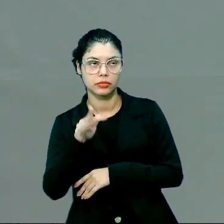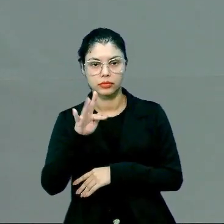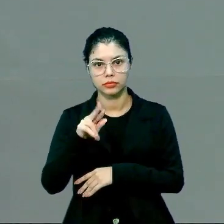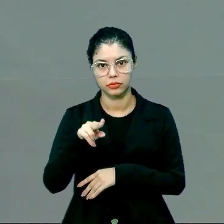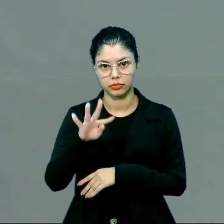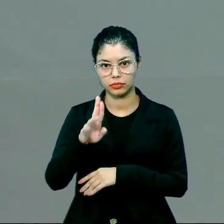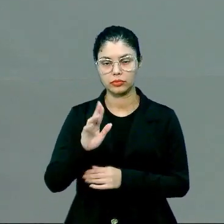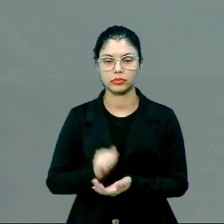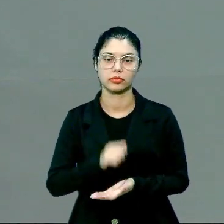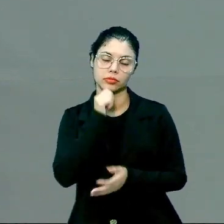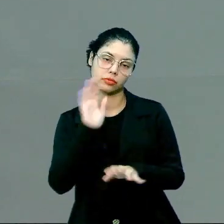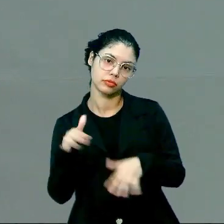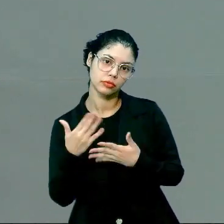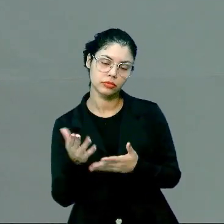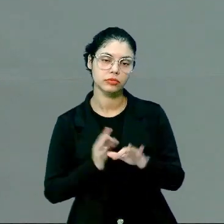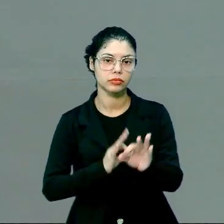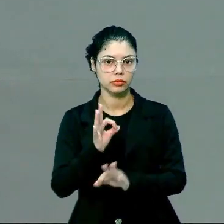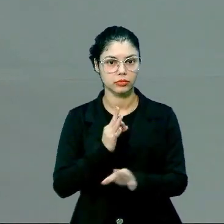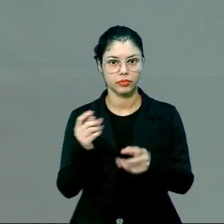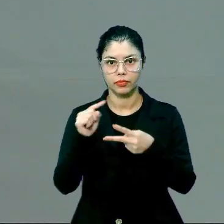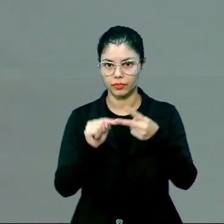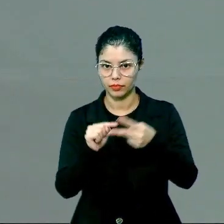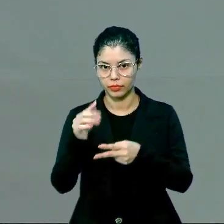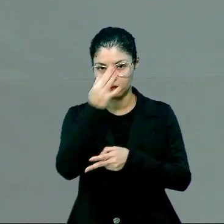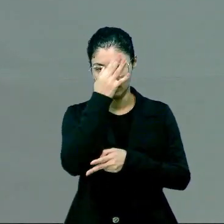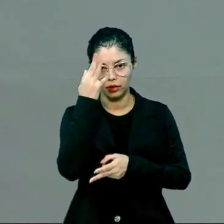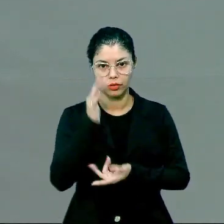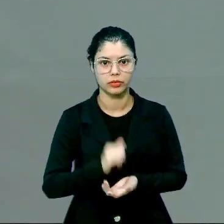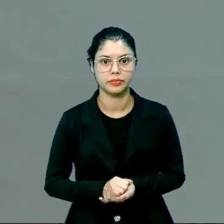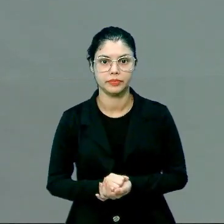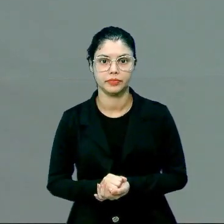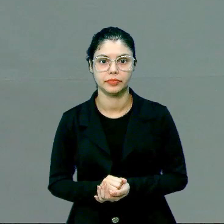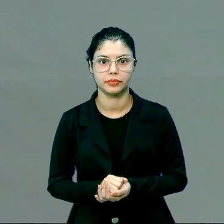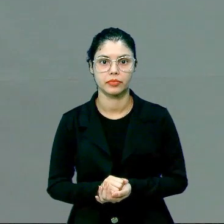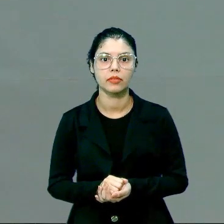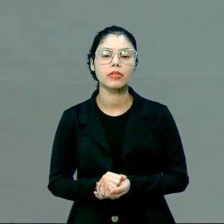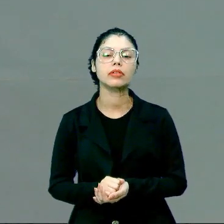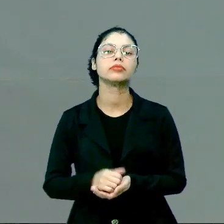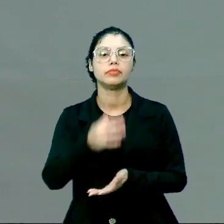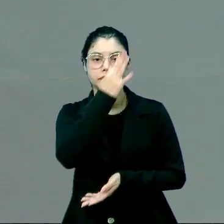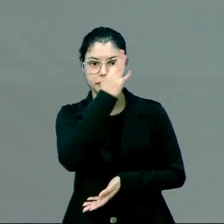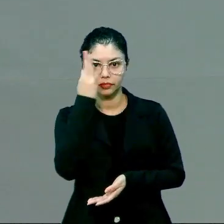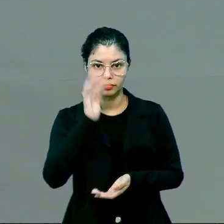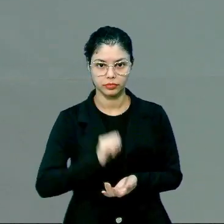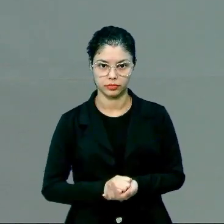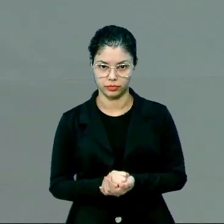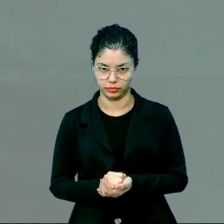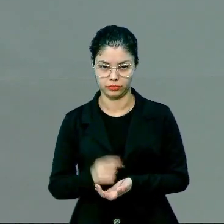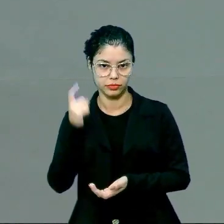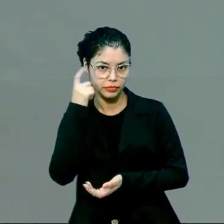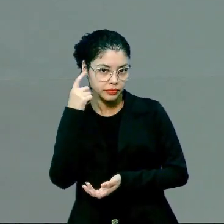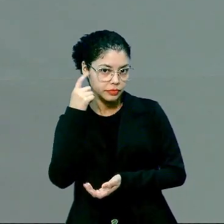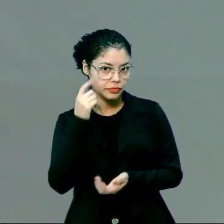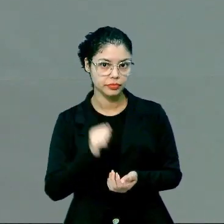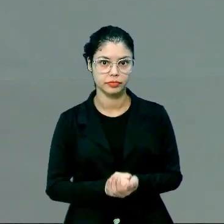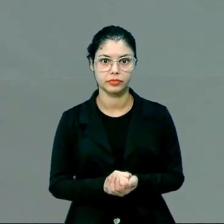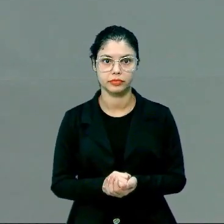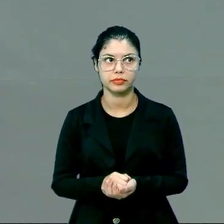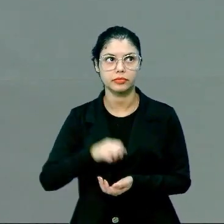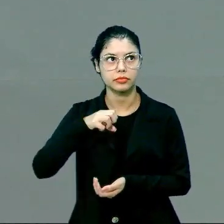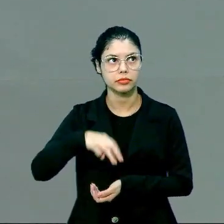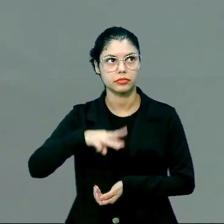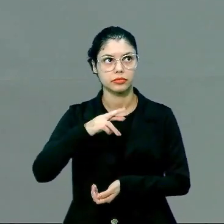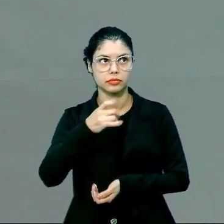E qual era a pretensão desses dois filósofos? Eles eram filósofos de pensamento